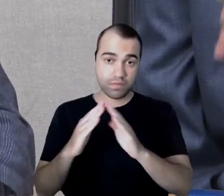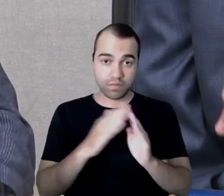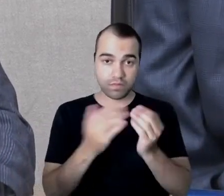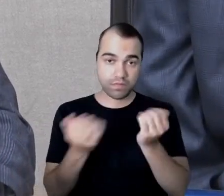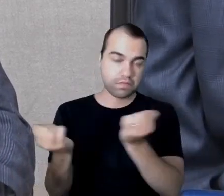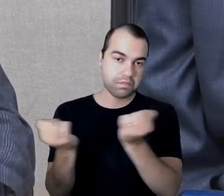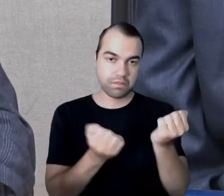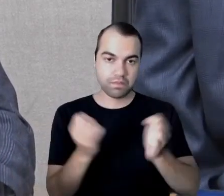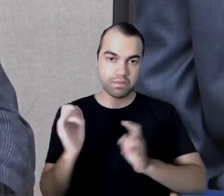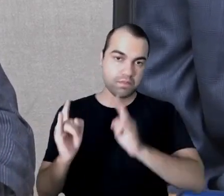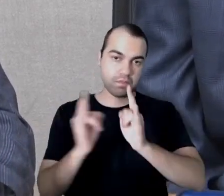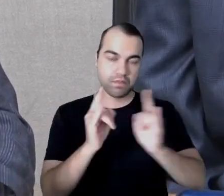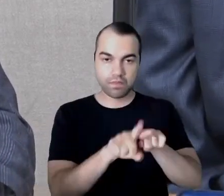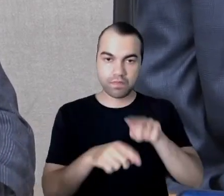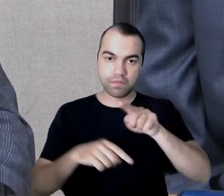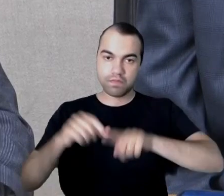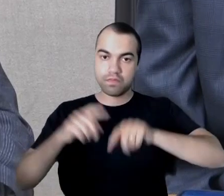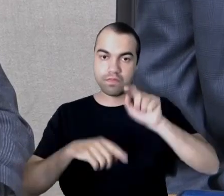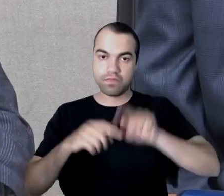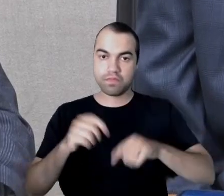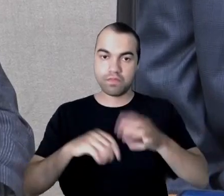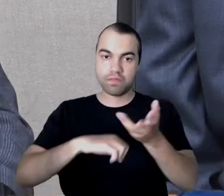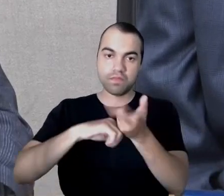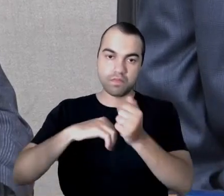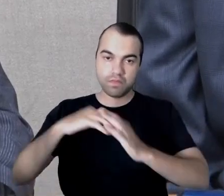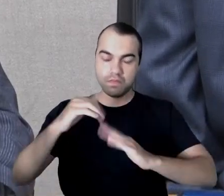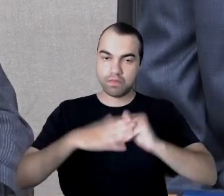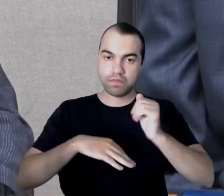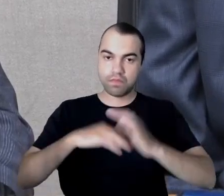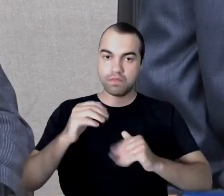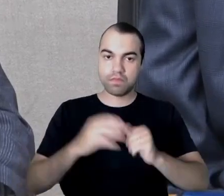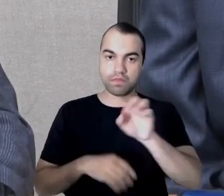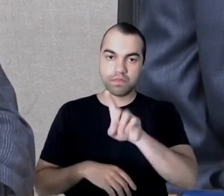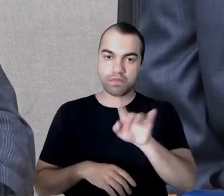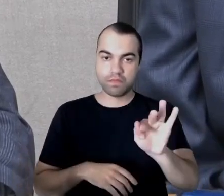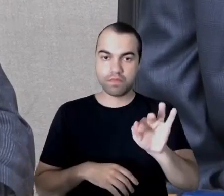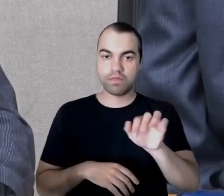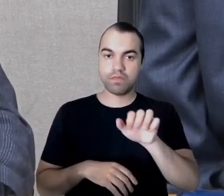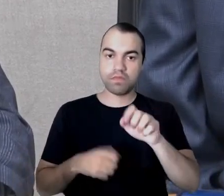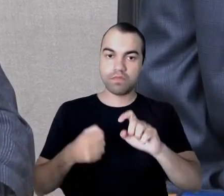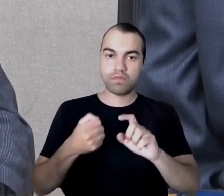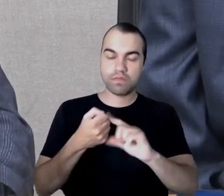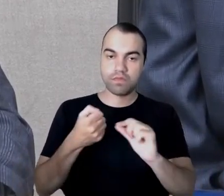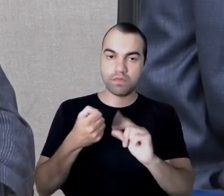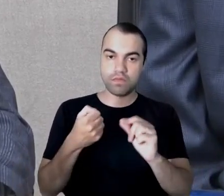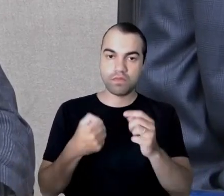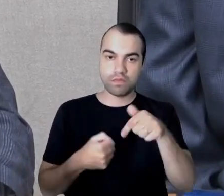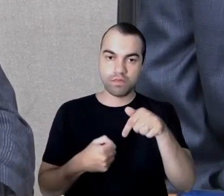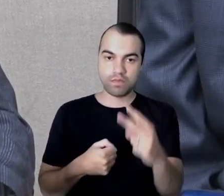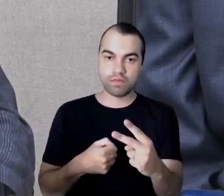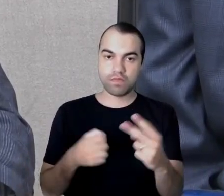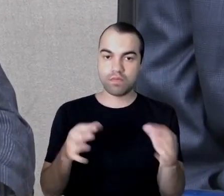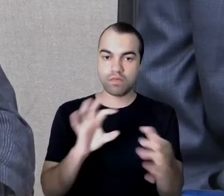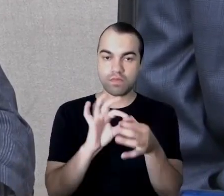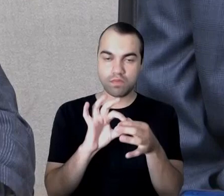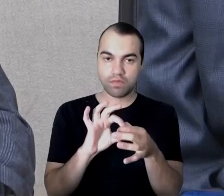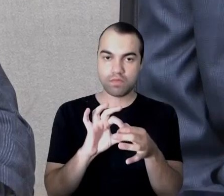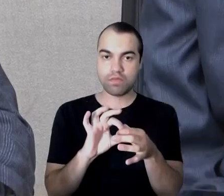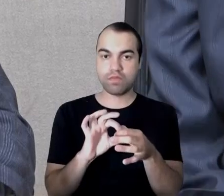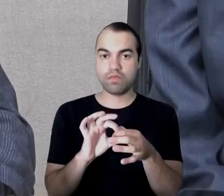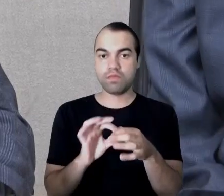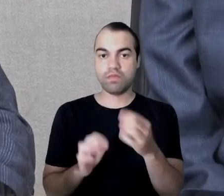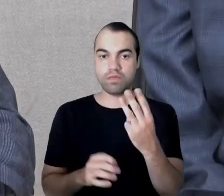como competência do Distrito Federal por força do artigo 32 parágrafo primeiro combinado com o artigo 30 um da Constituição Federal